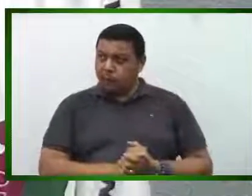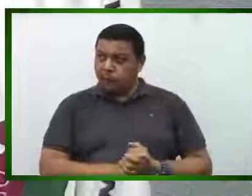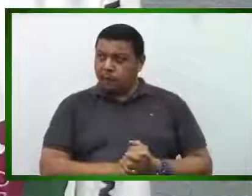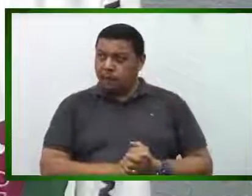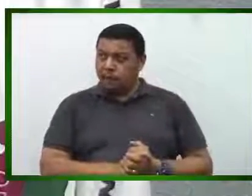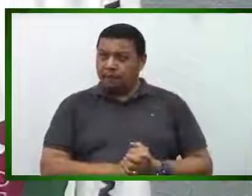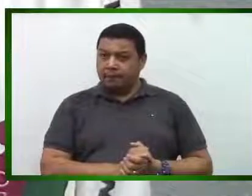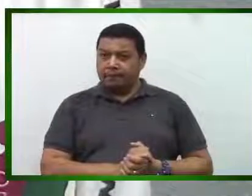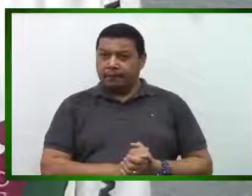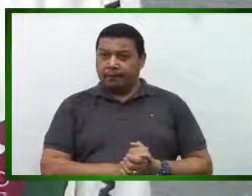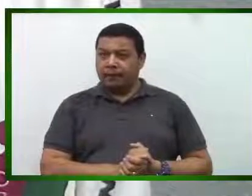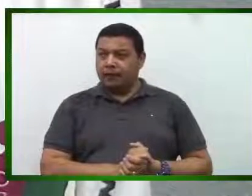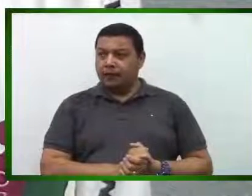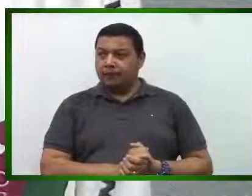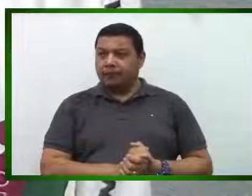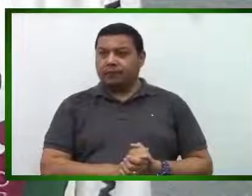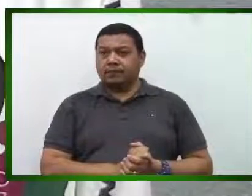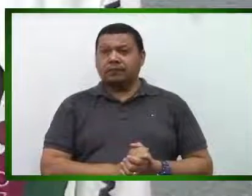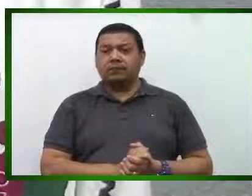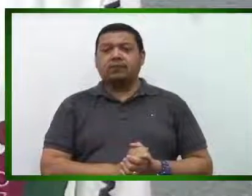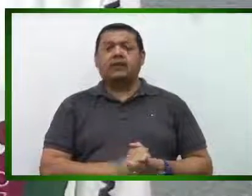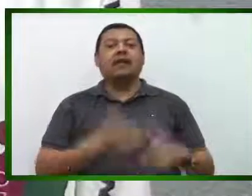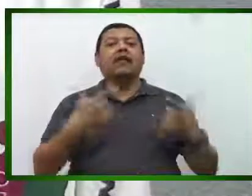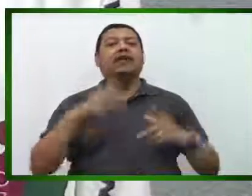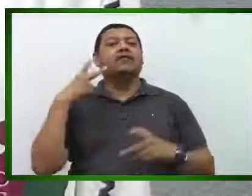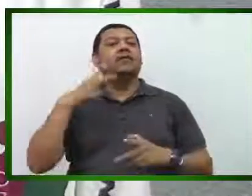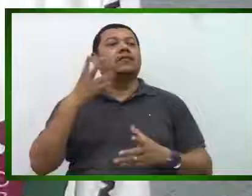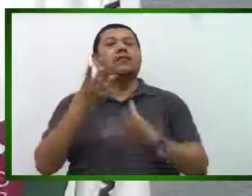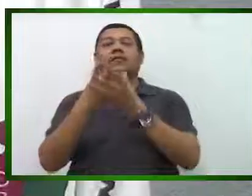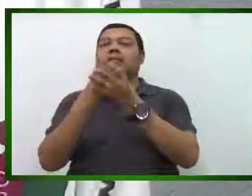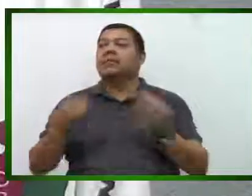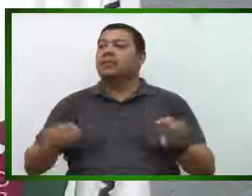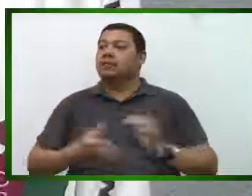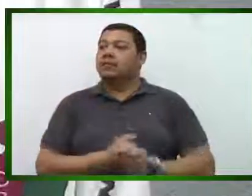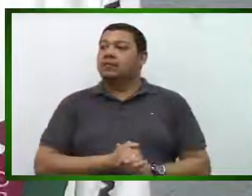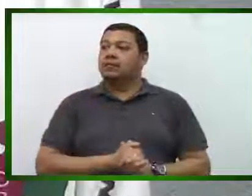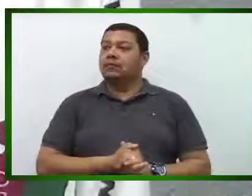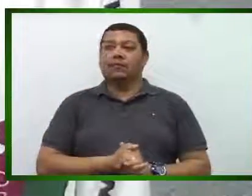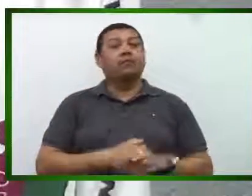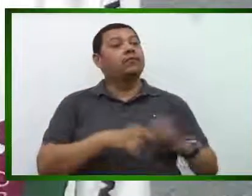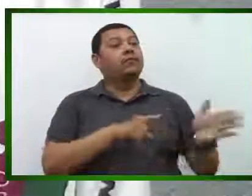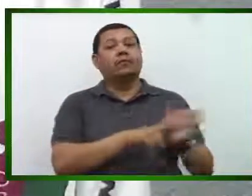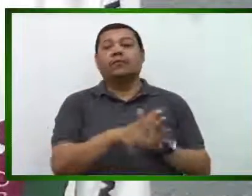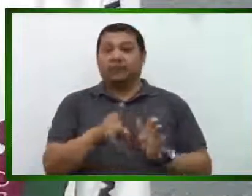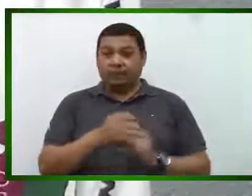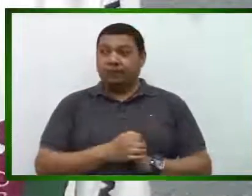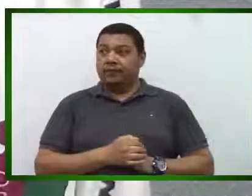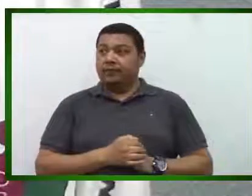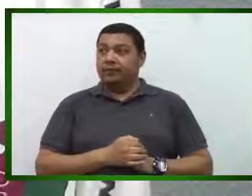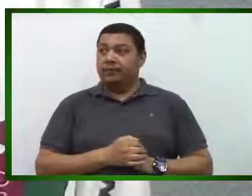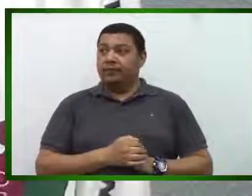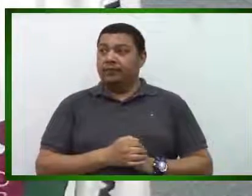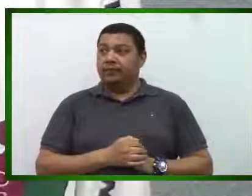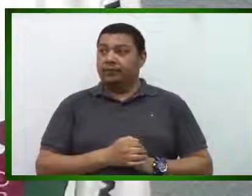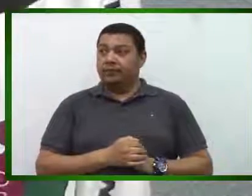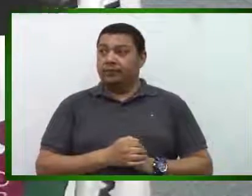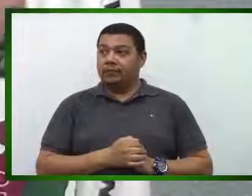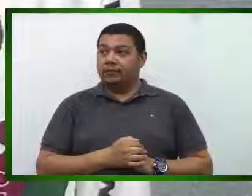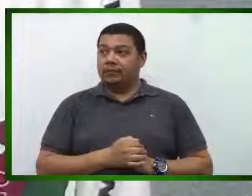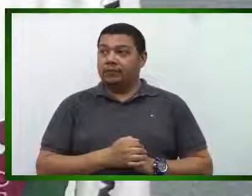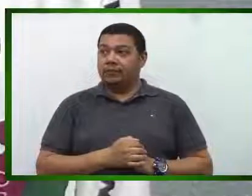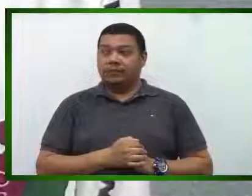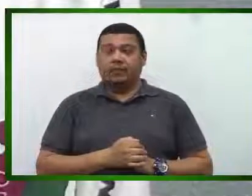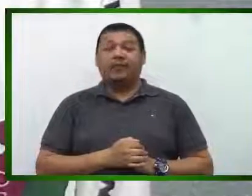Se ele está perguntando e falando, cadê aquele vereador, sumiu? Pergunta para ele, fala para ele parar mais de ficar